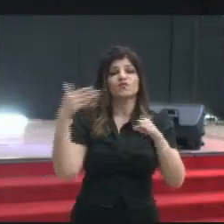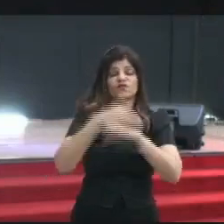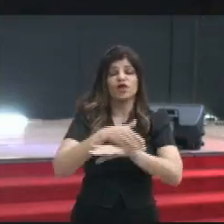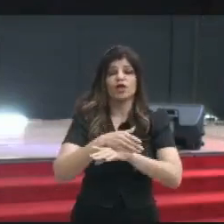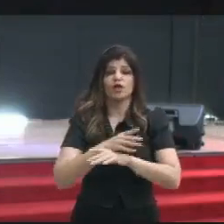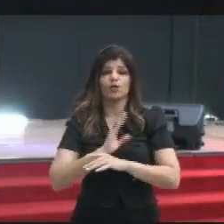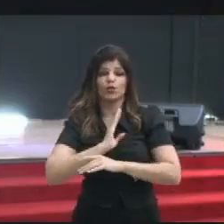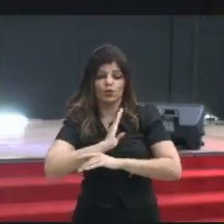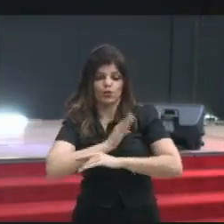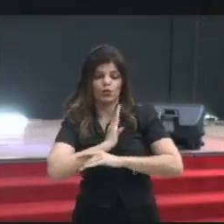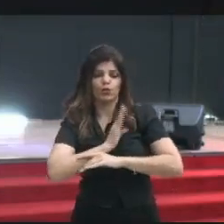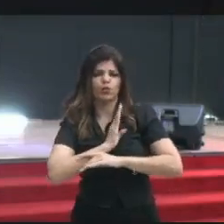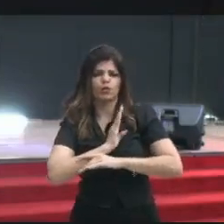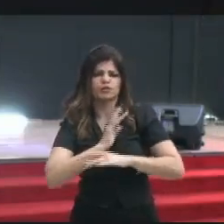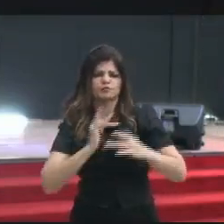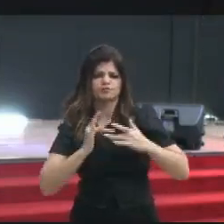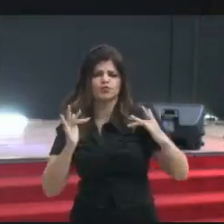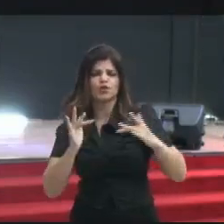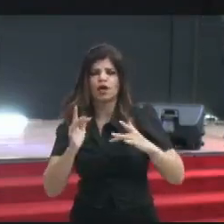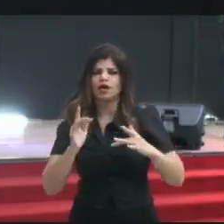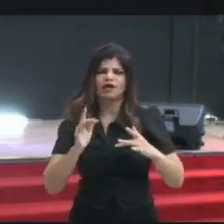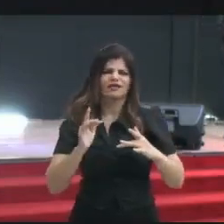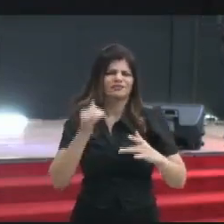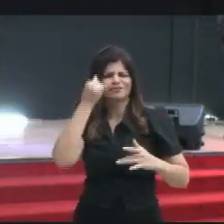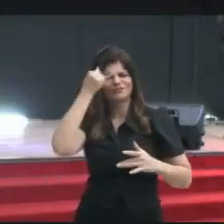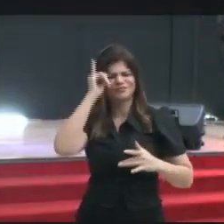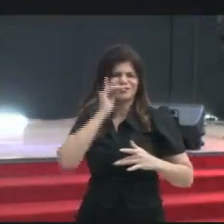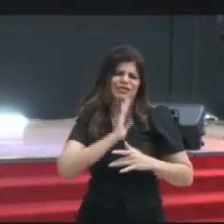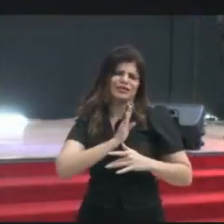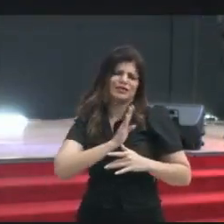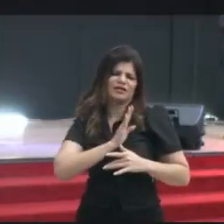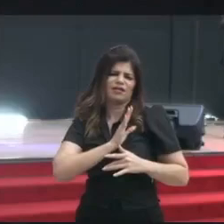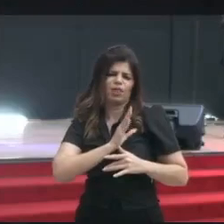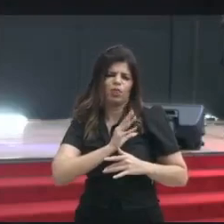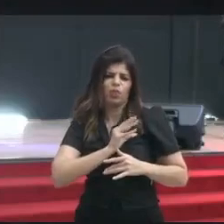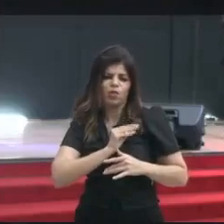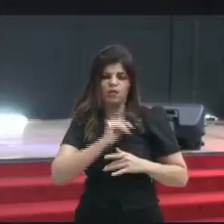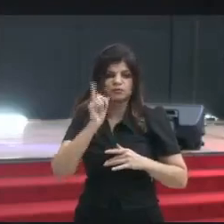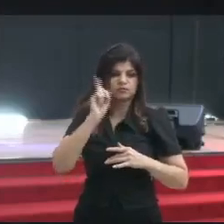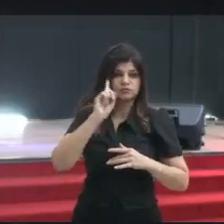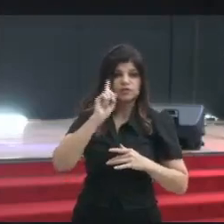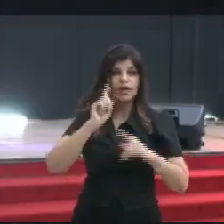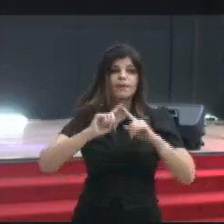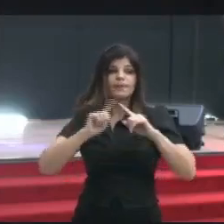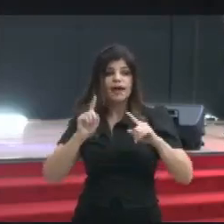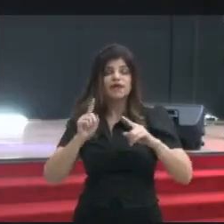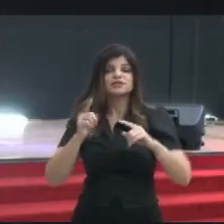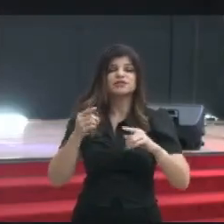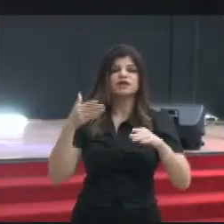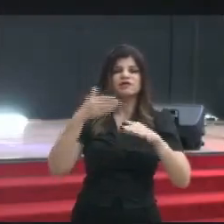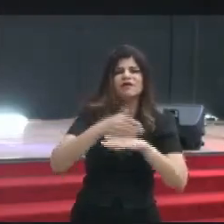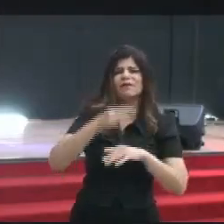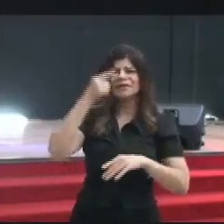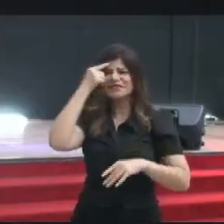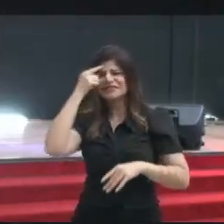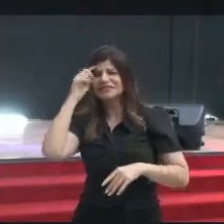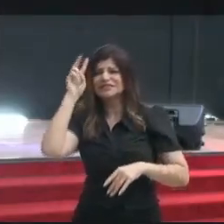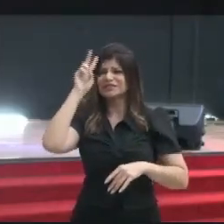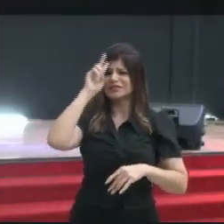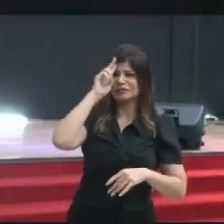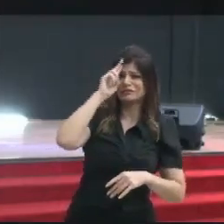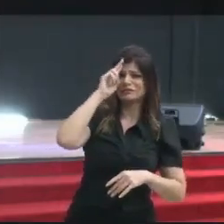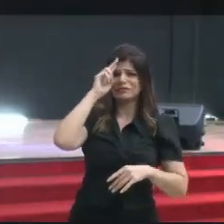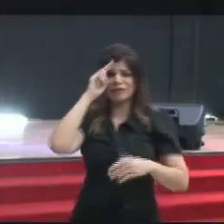o coração no culto. Não venha com o coração dividido. Não fique aqui preocupado com a segunda-feira, preocupado com